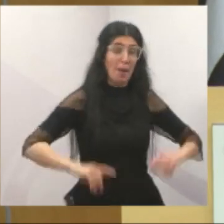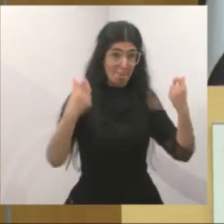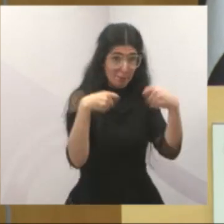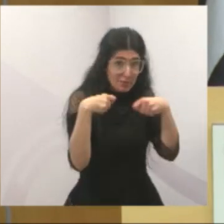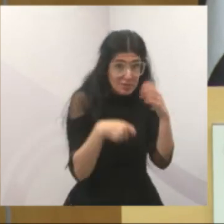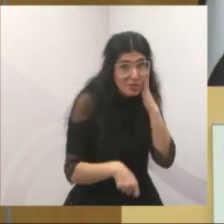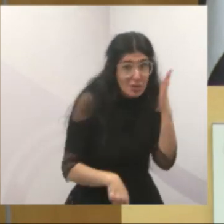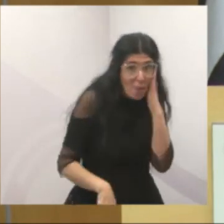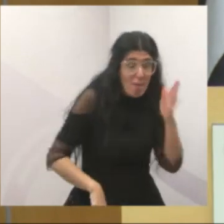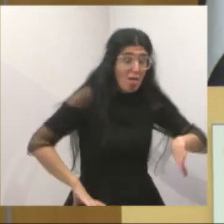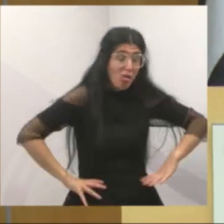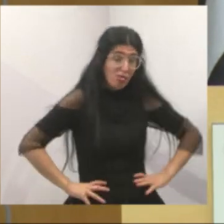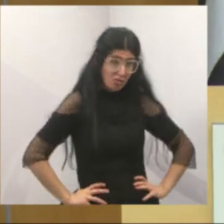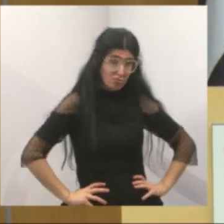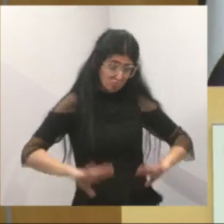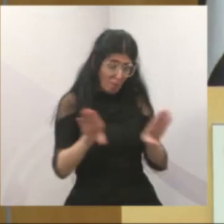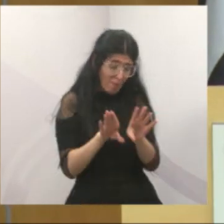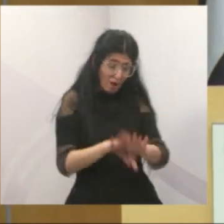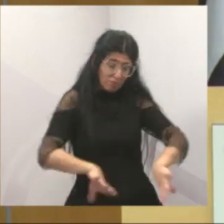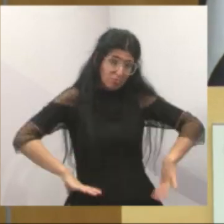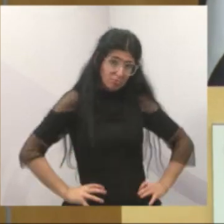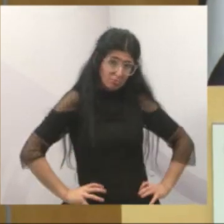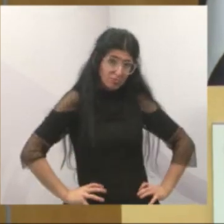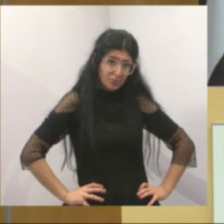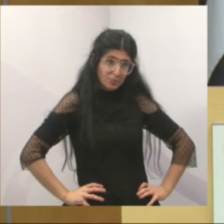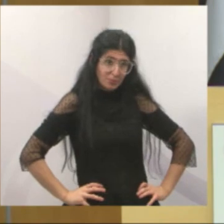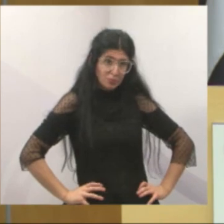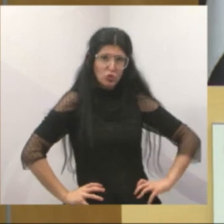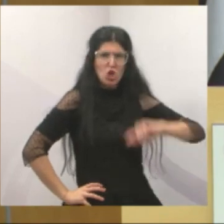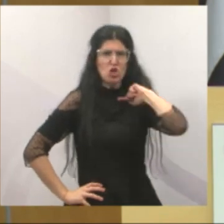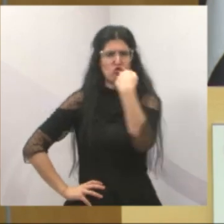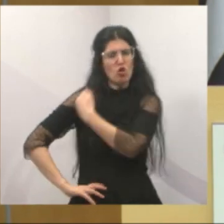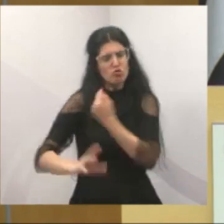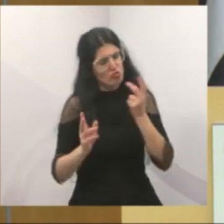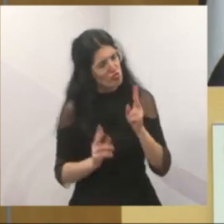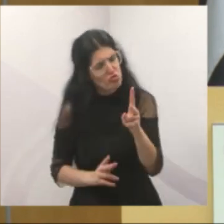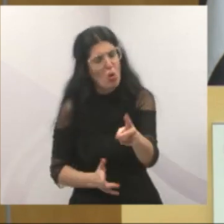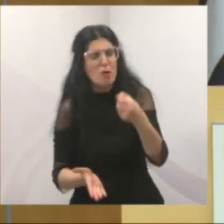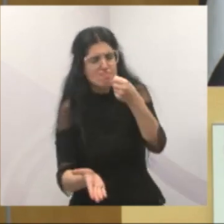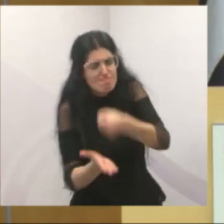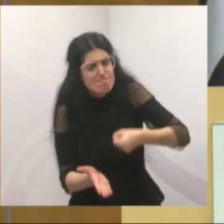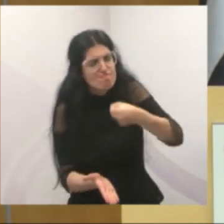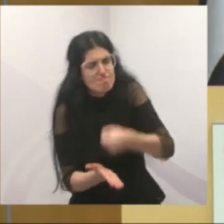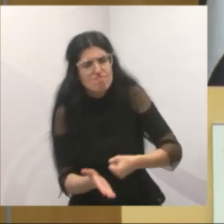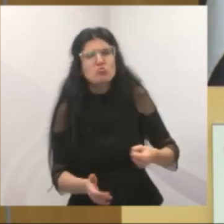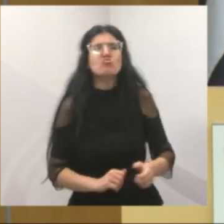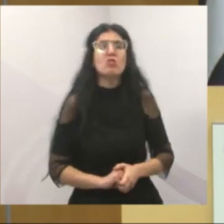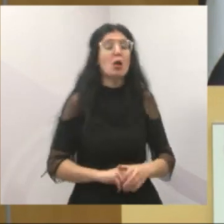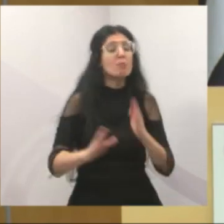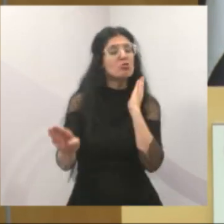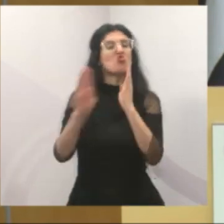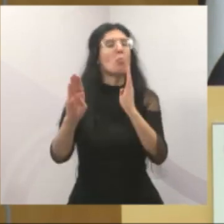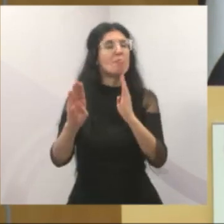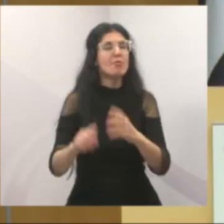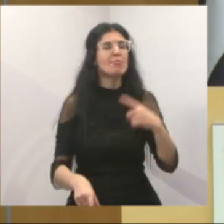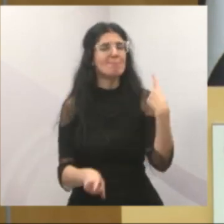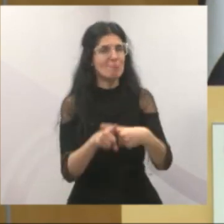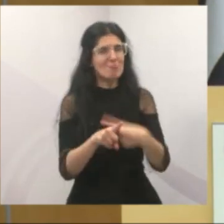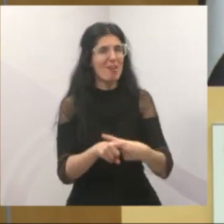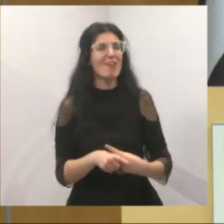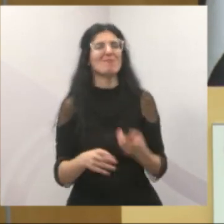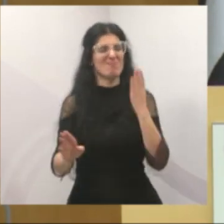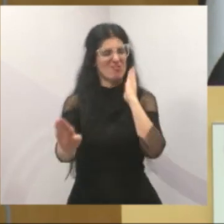precisa saber disso. E nós vamos continuar em frente. Por quê? Porque nós estamos de olho.